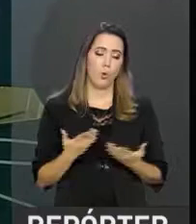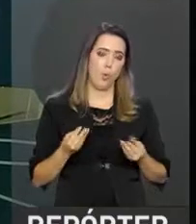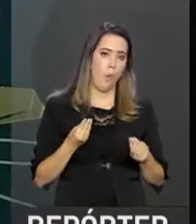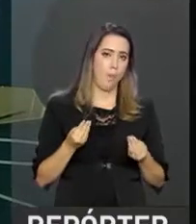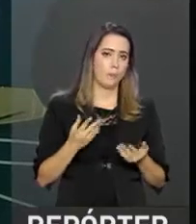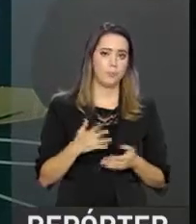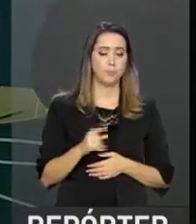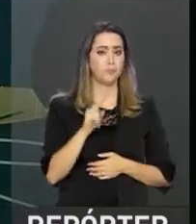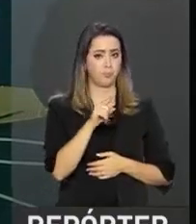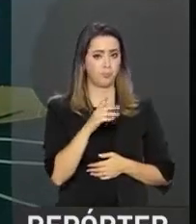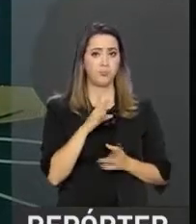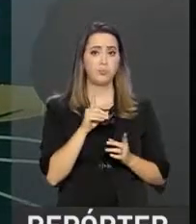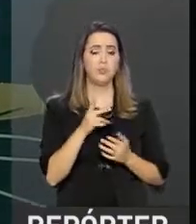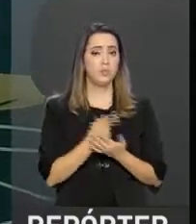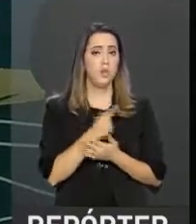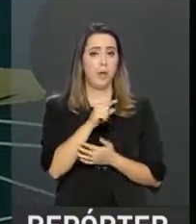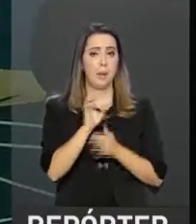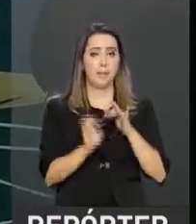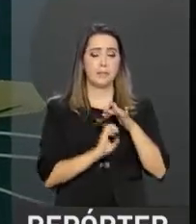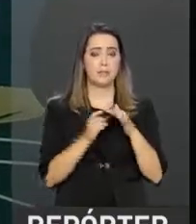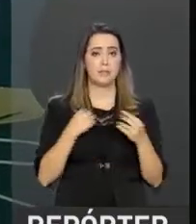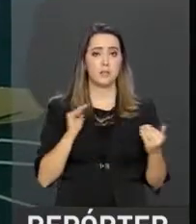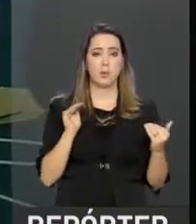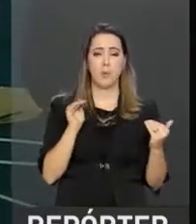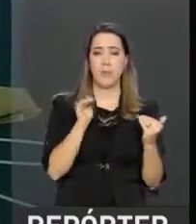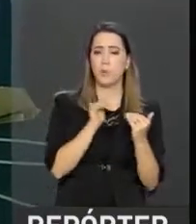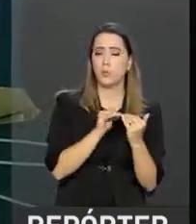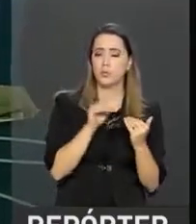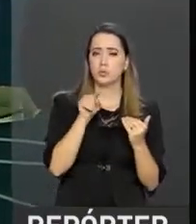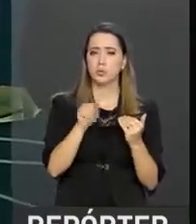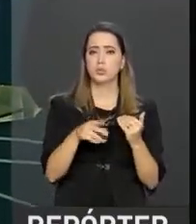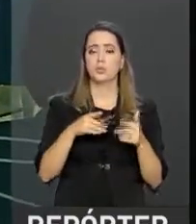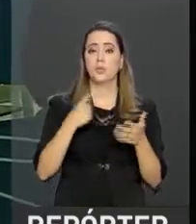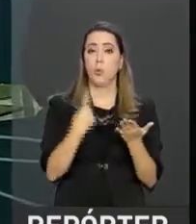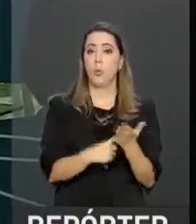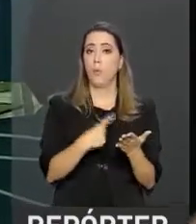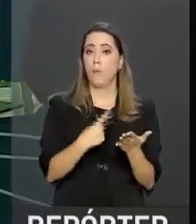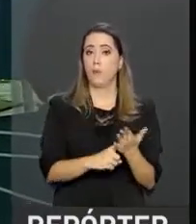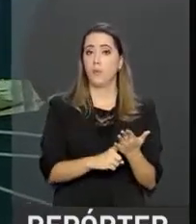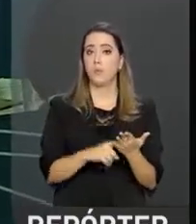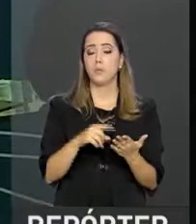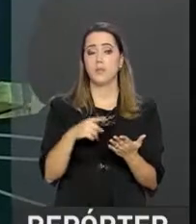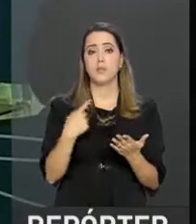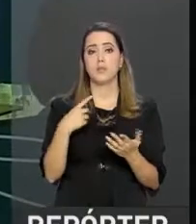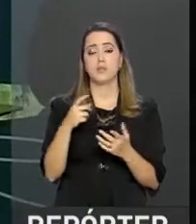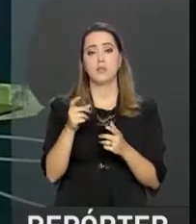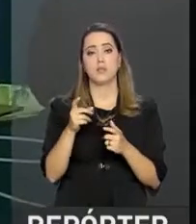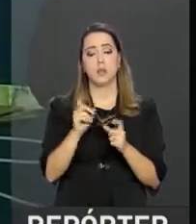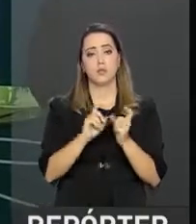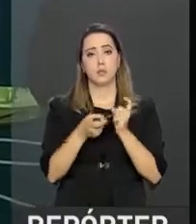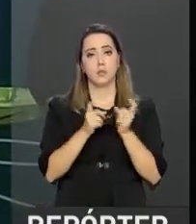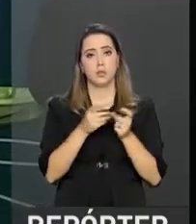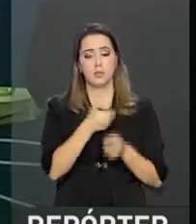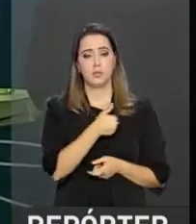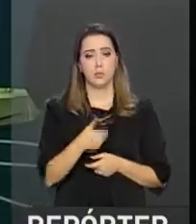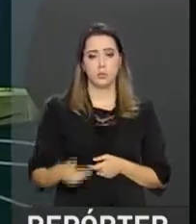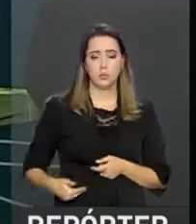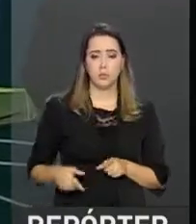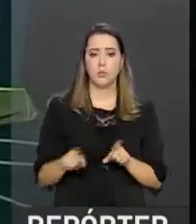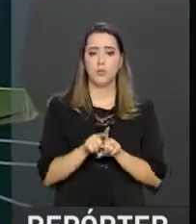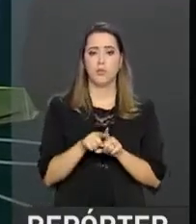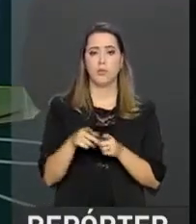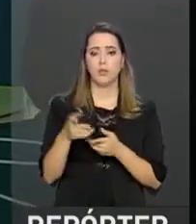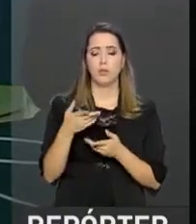possível principalmente porque a empresa tem na sua missão esse compromisso, porque a gestão pública, a comunidade do entorno da